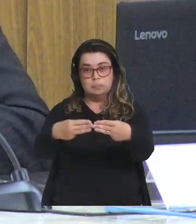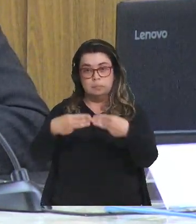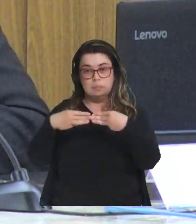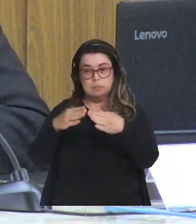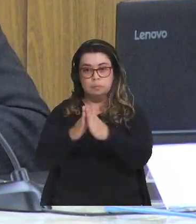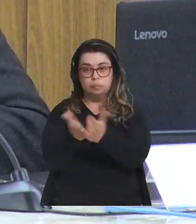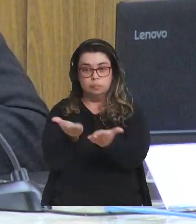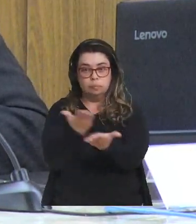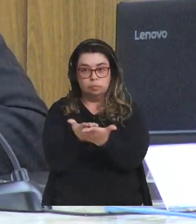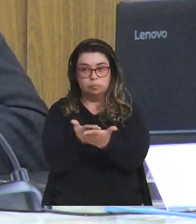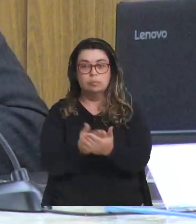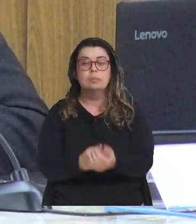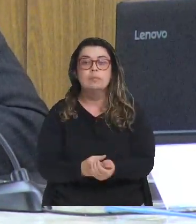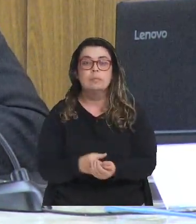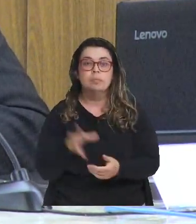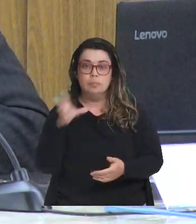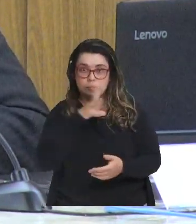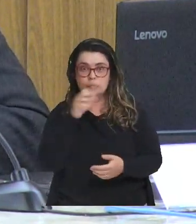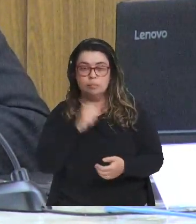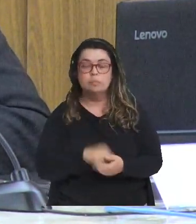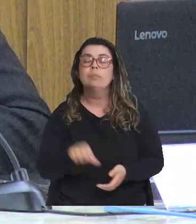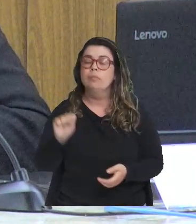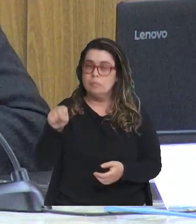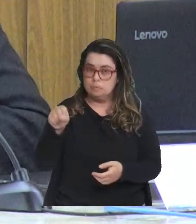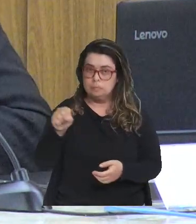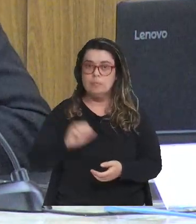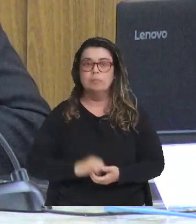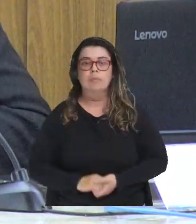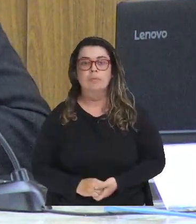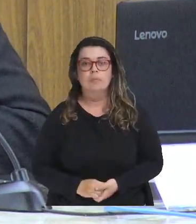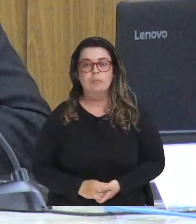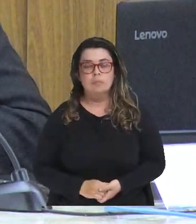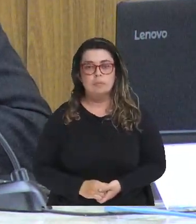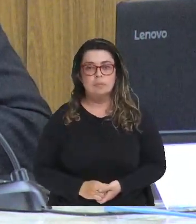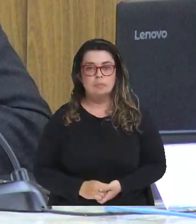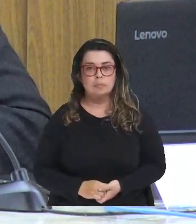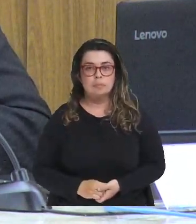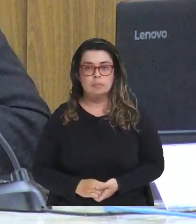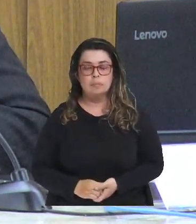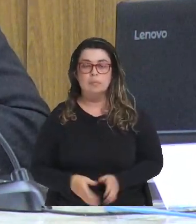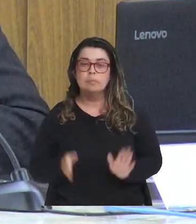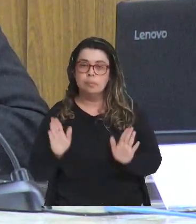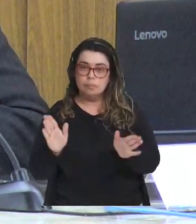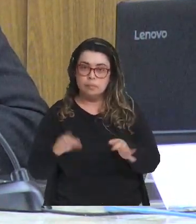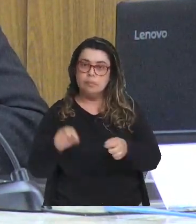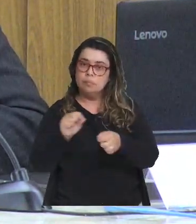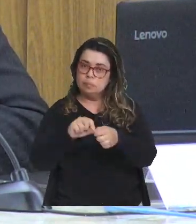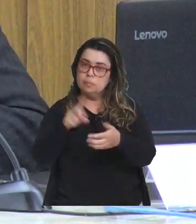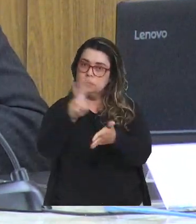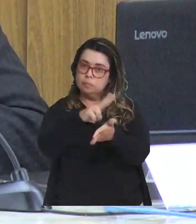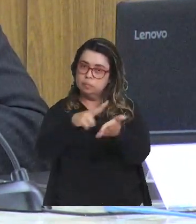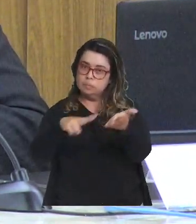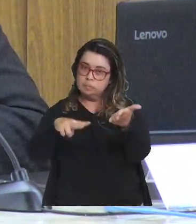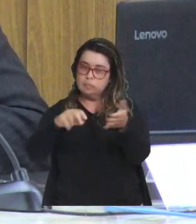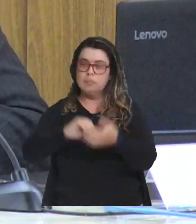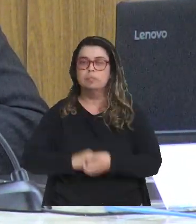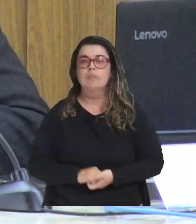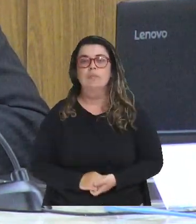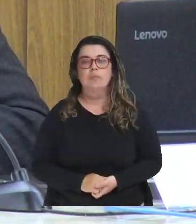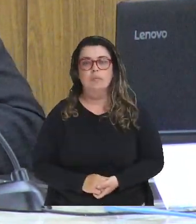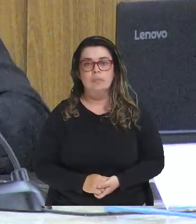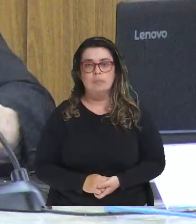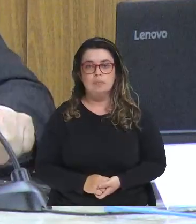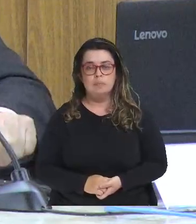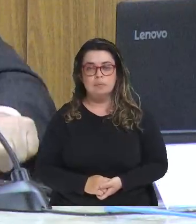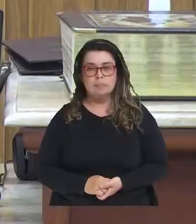urgência. Sim, senhor presidente. Solicito ao primeiro secretário, vereador Gerson Alves, para que proceda a leitura